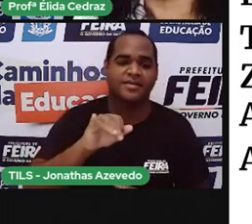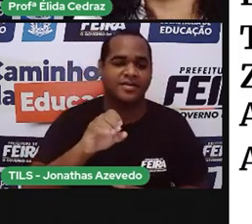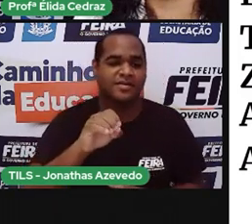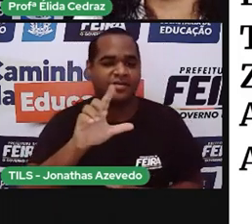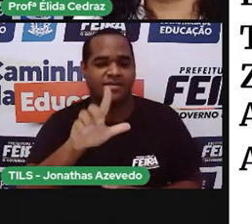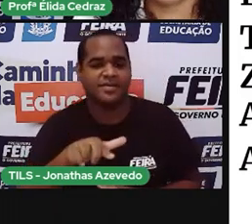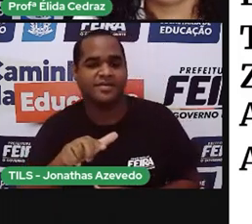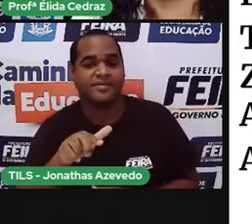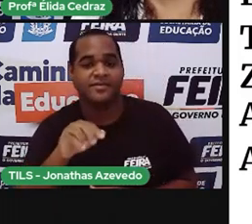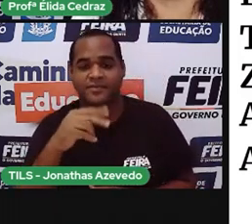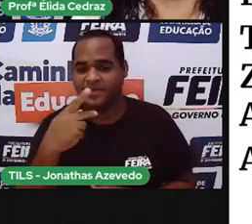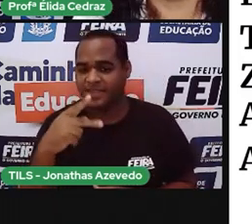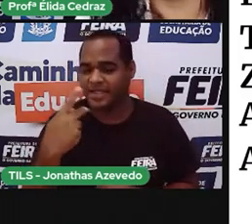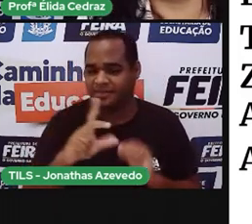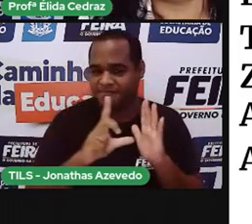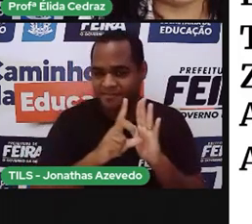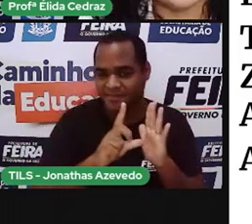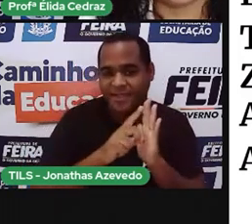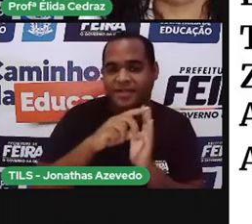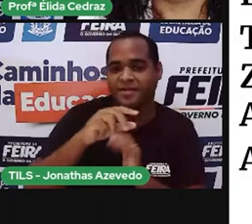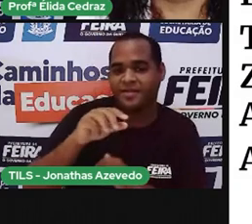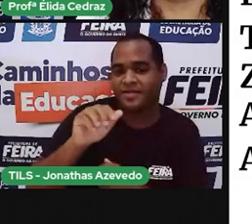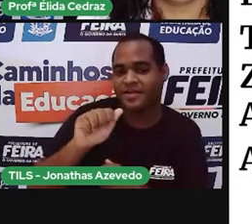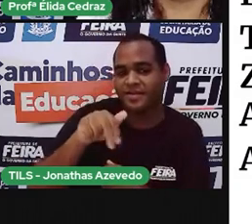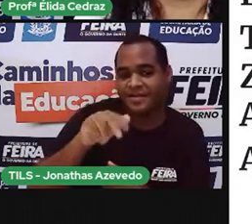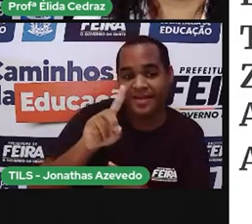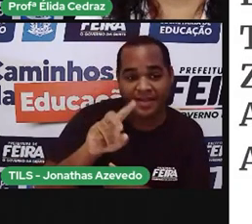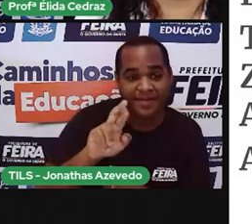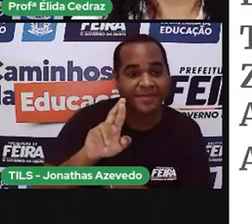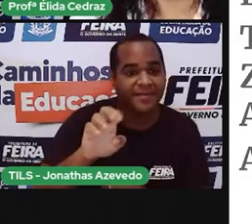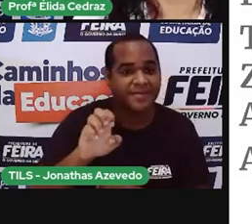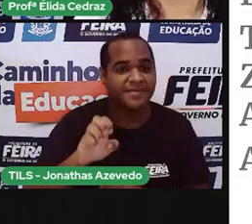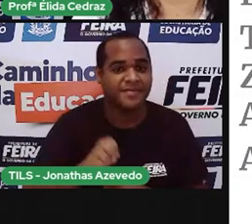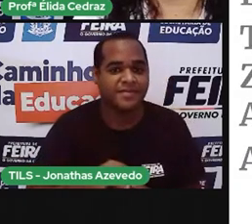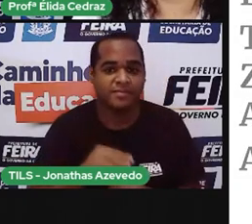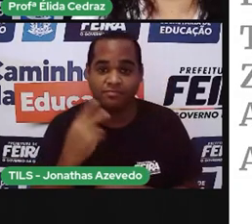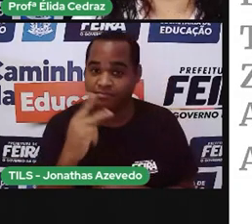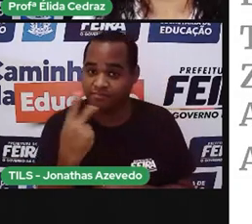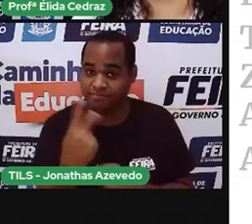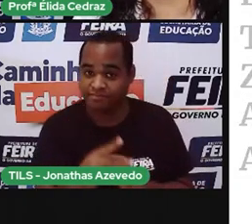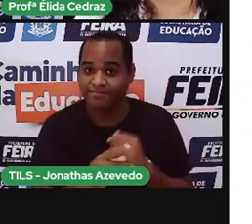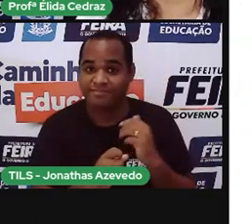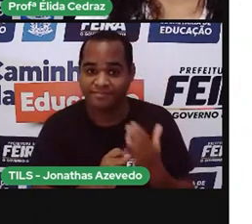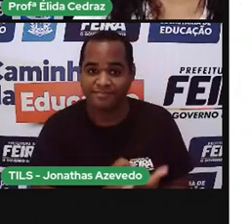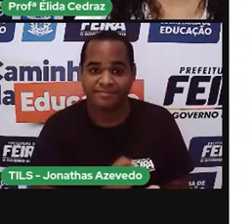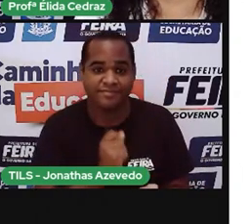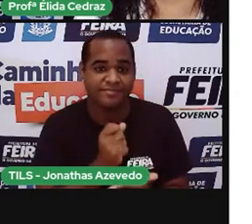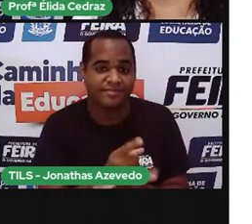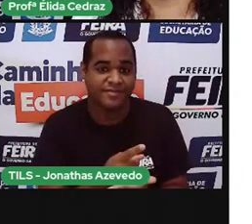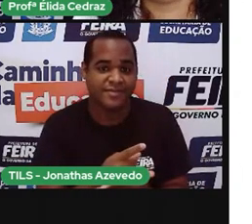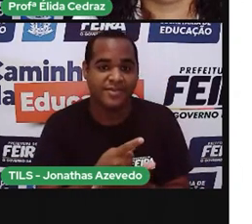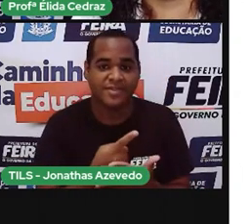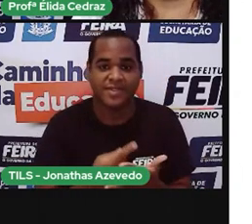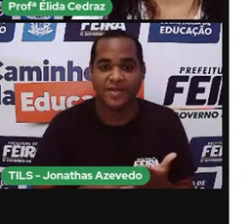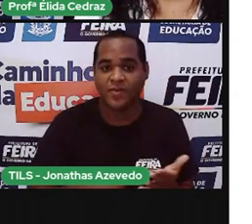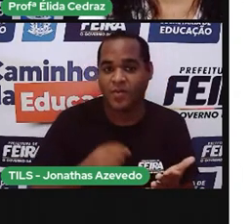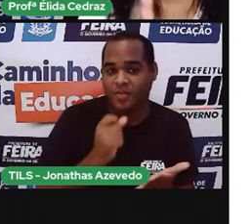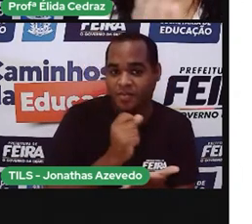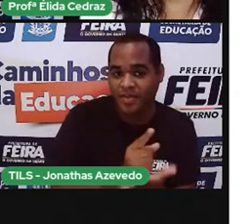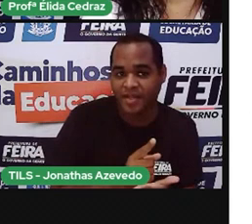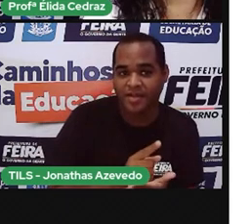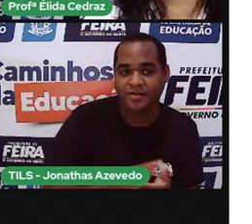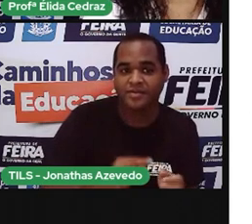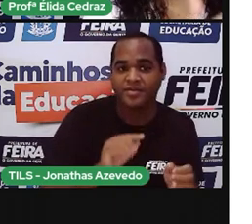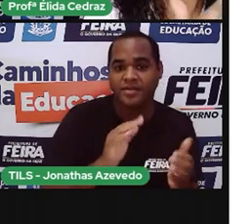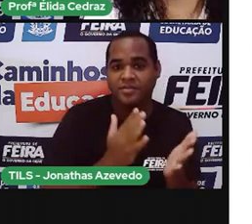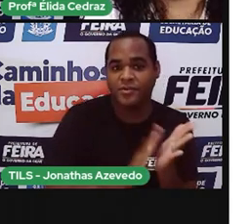aiolé foi na loja do Mestre André ou na loja do Mestre André que